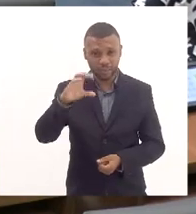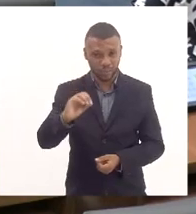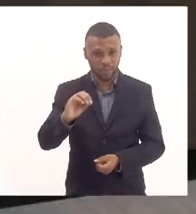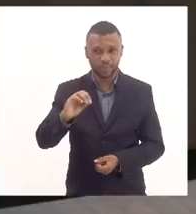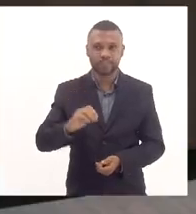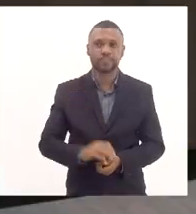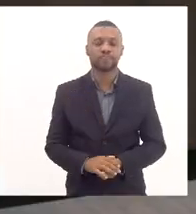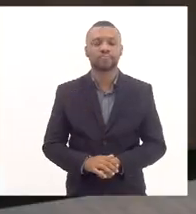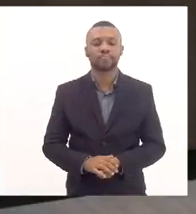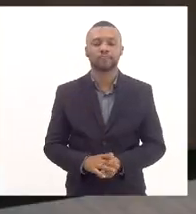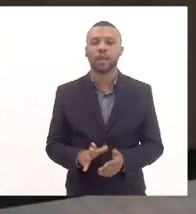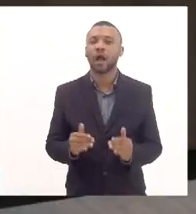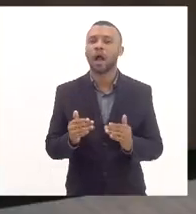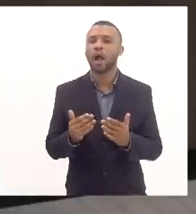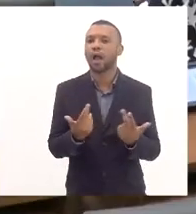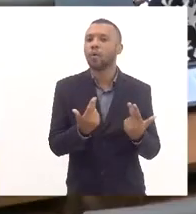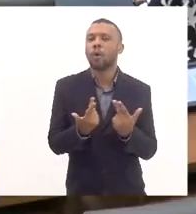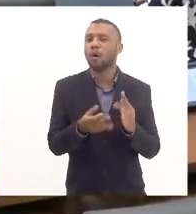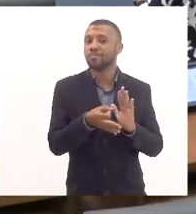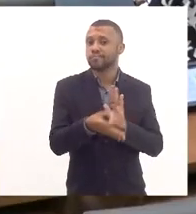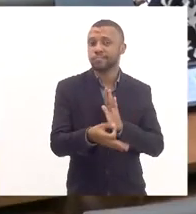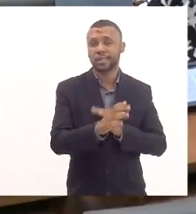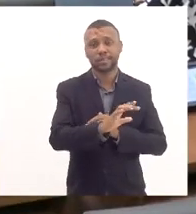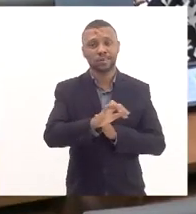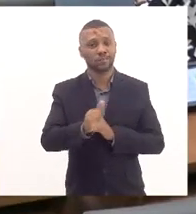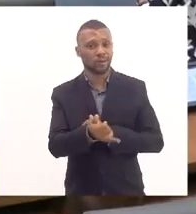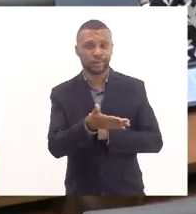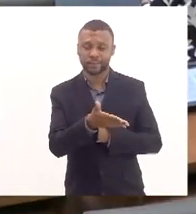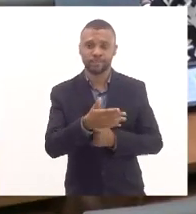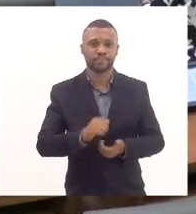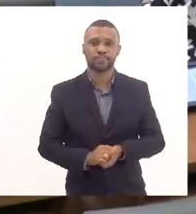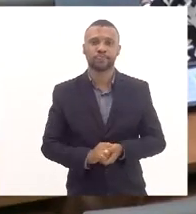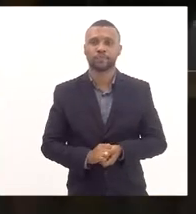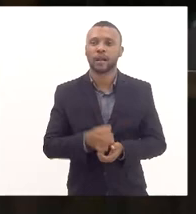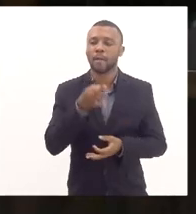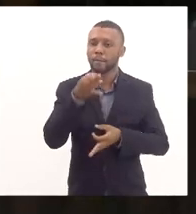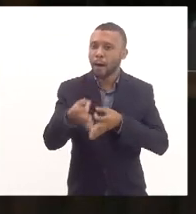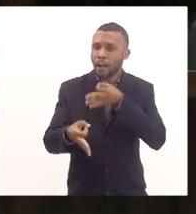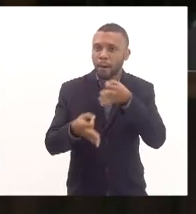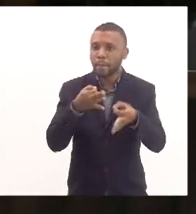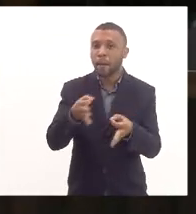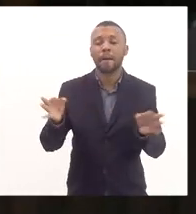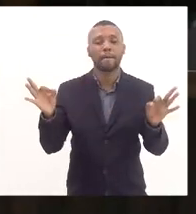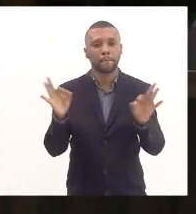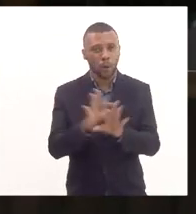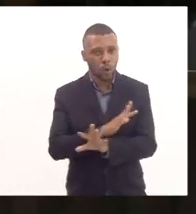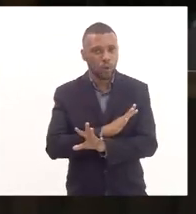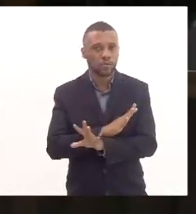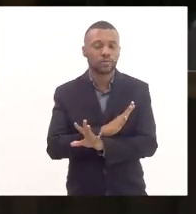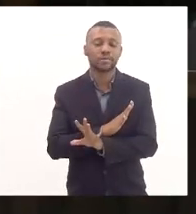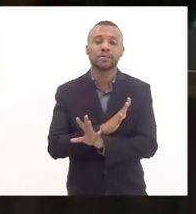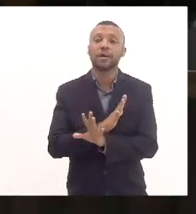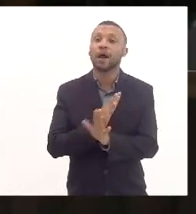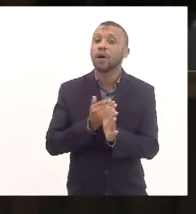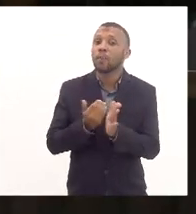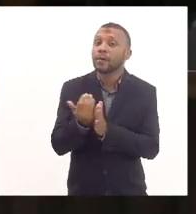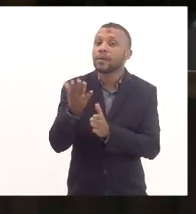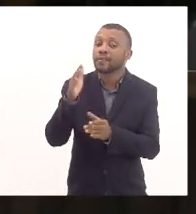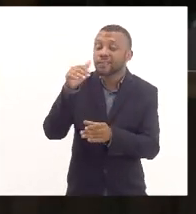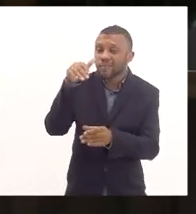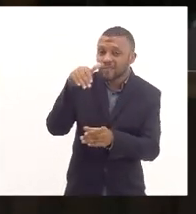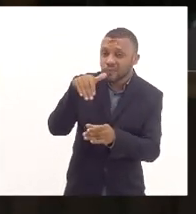Me acompanhe ssj1 os pareceres emitidos em